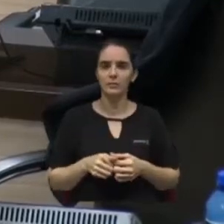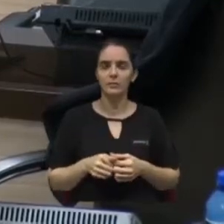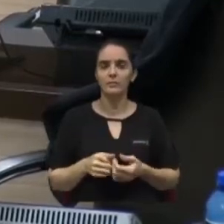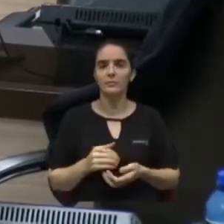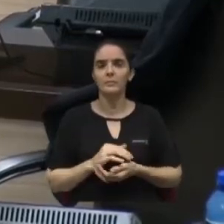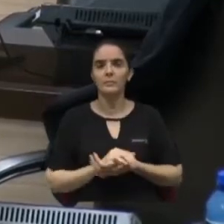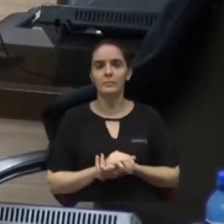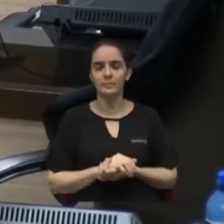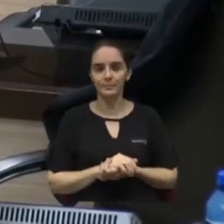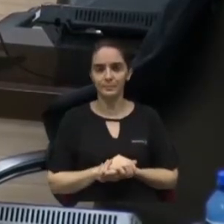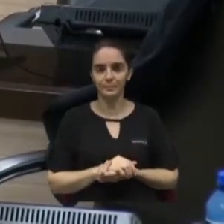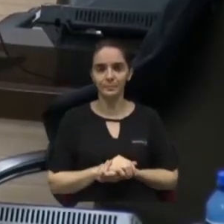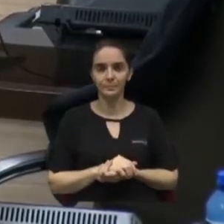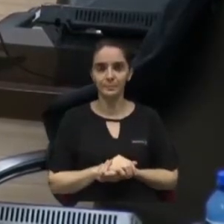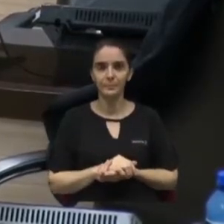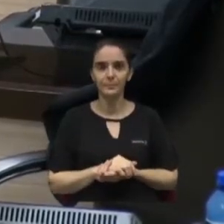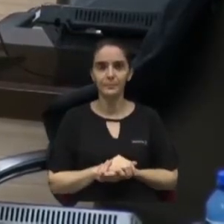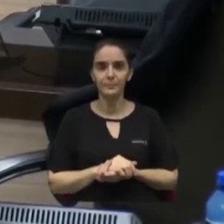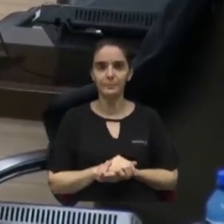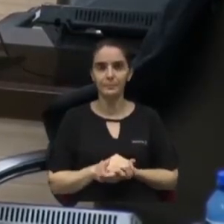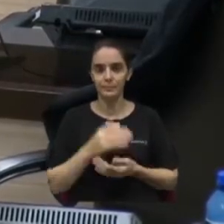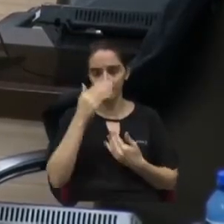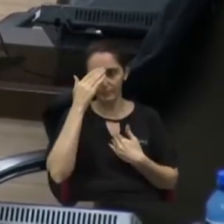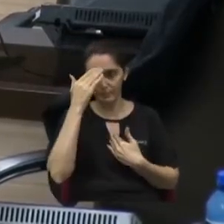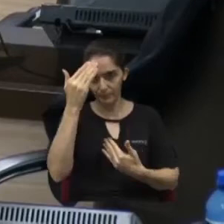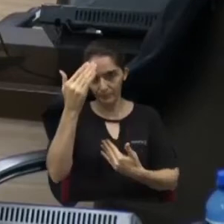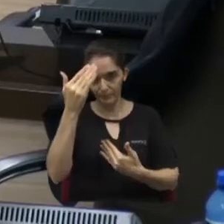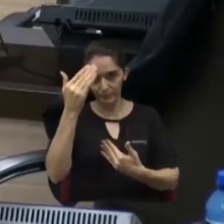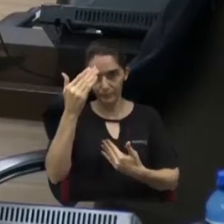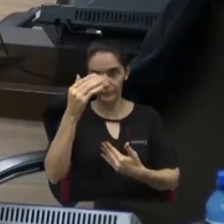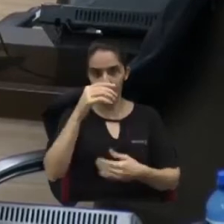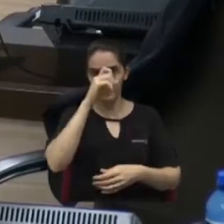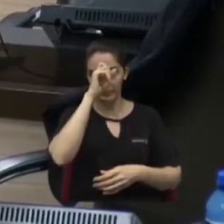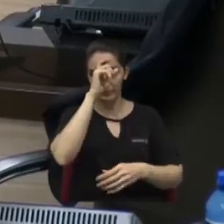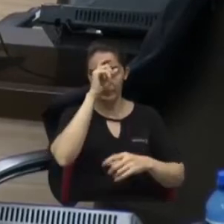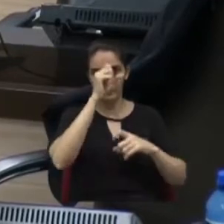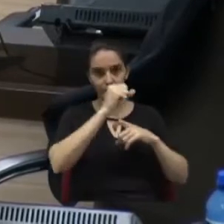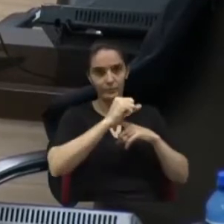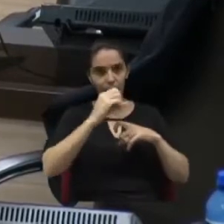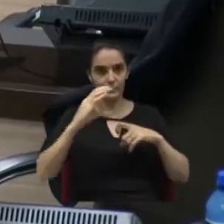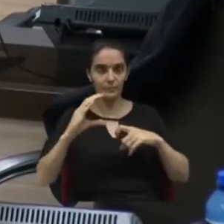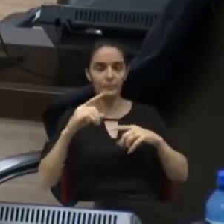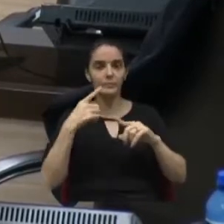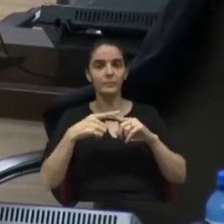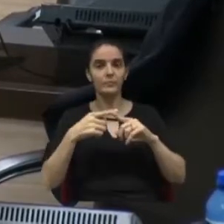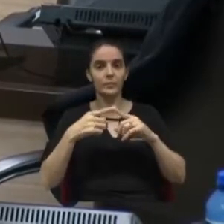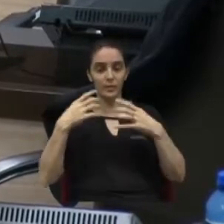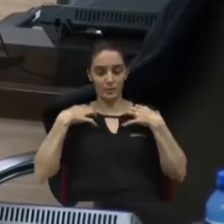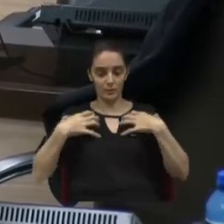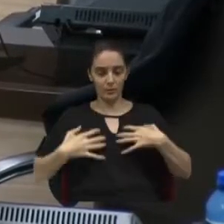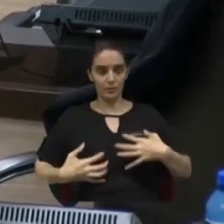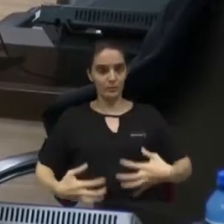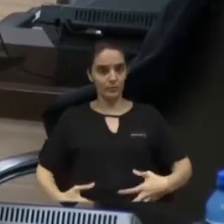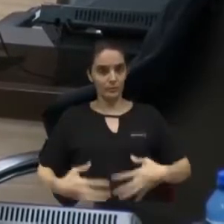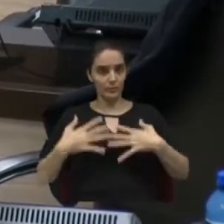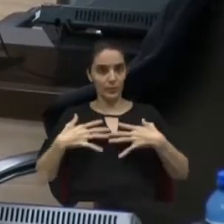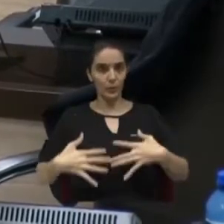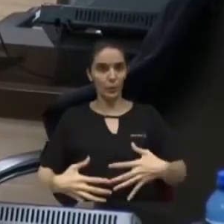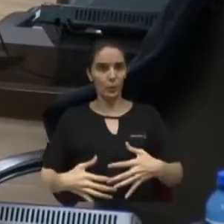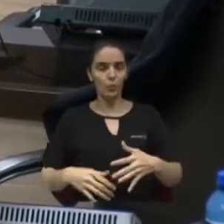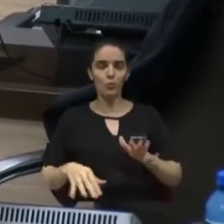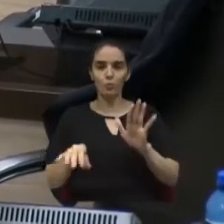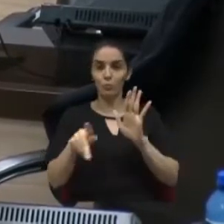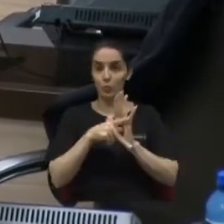colocaram à disposição. Gostaria de agradecer à Santa Casa, no exame de corpo de delito, porque não é um exame